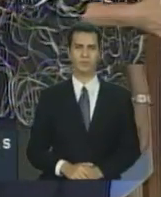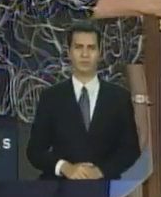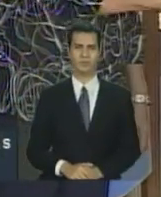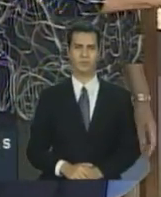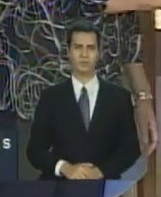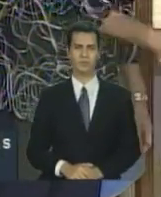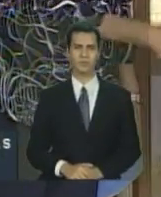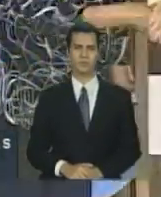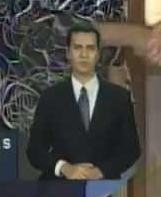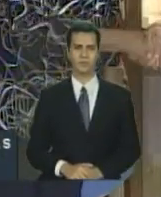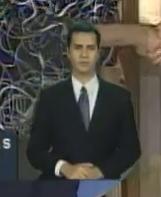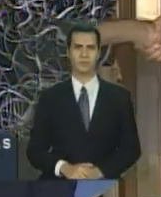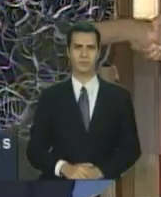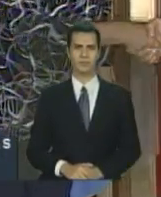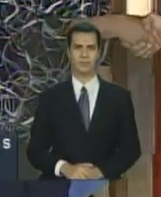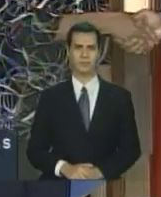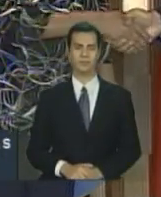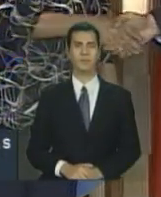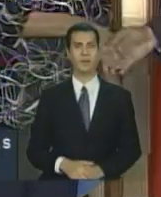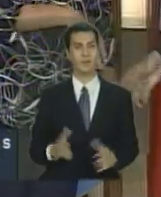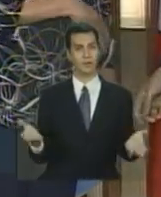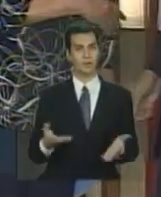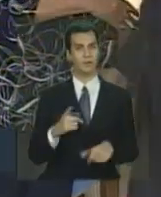Este é o momento da foto oficial.